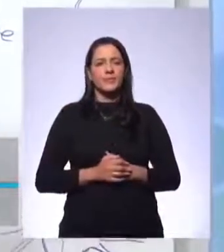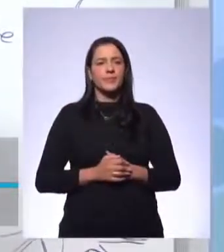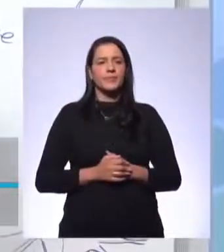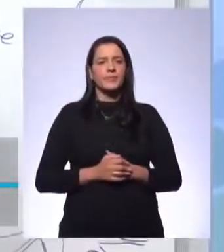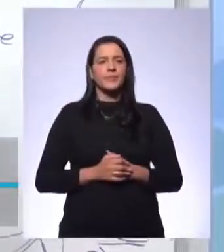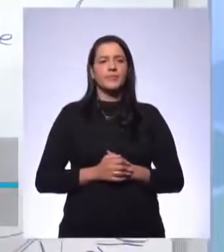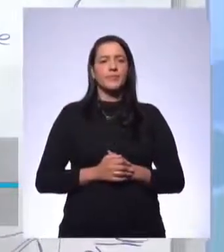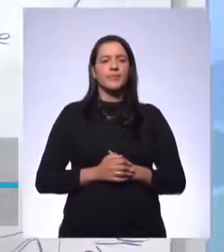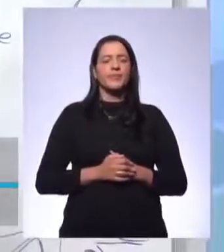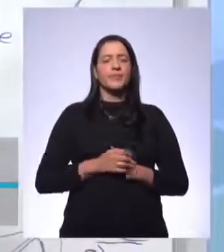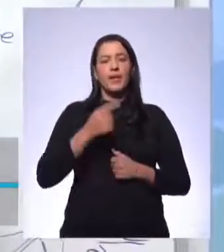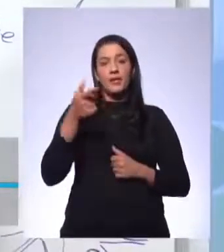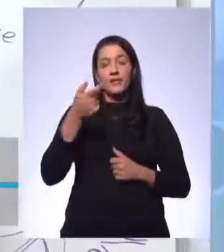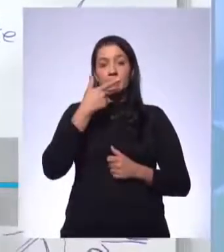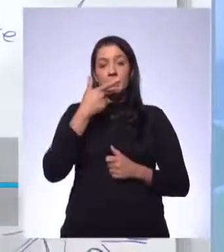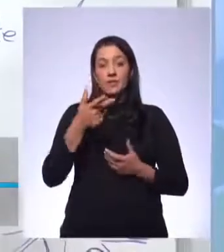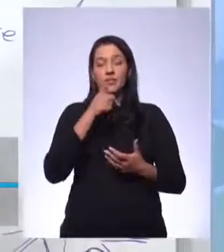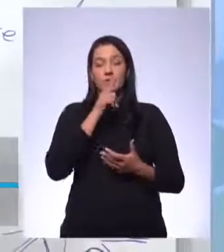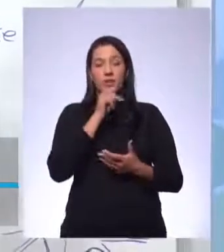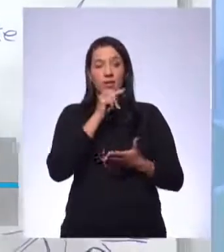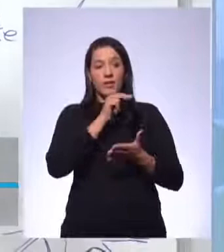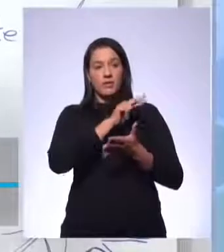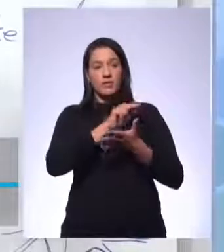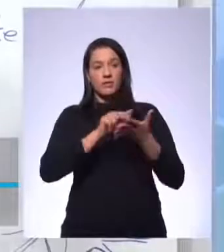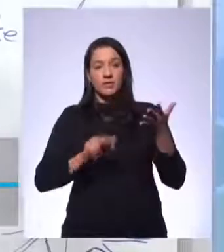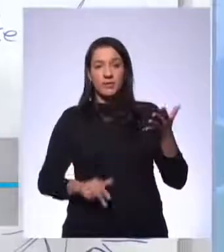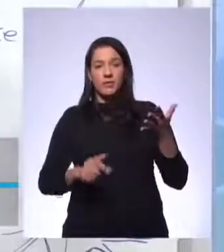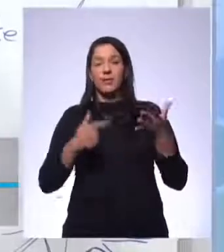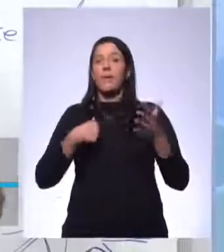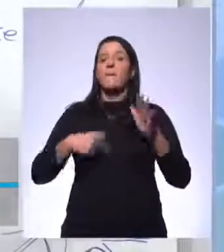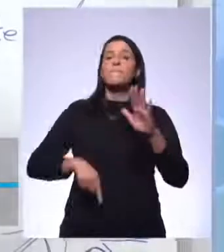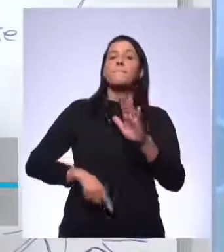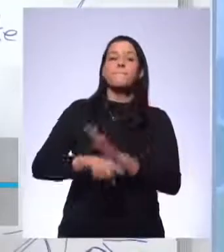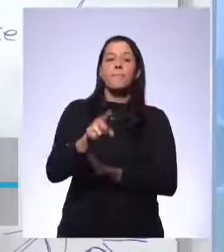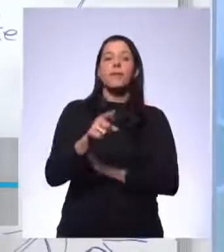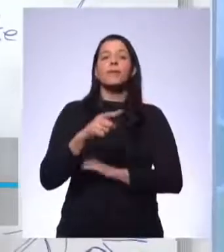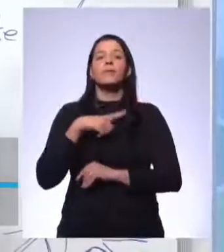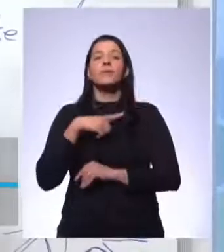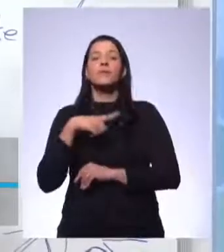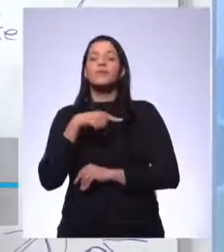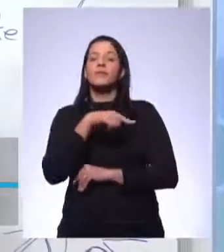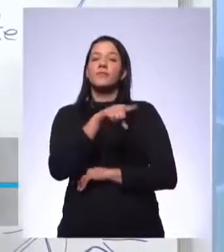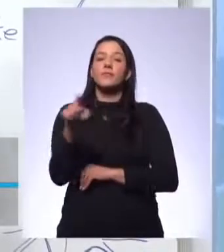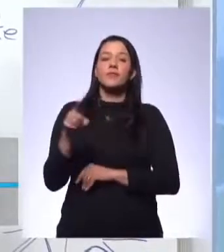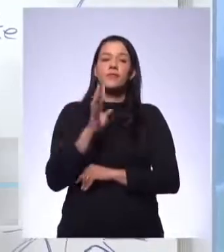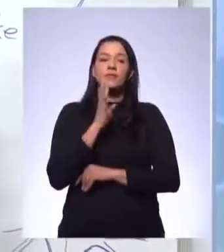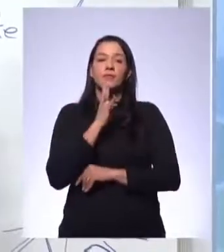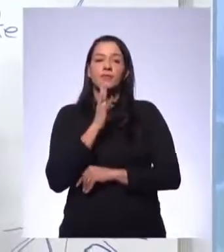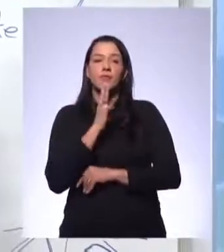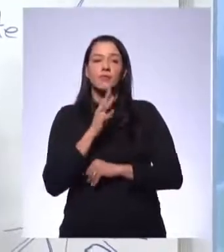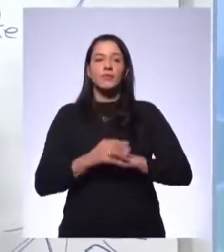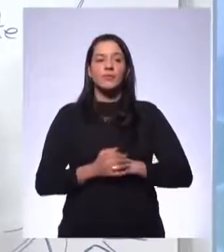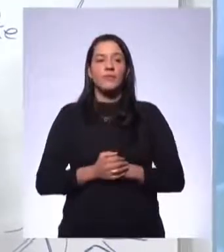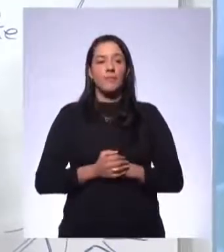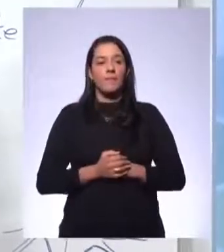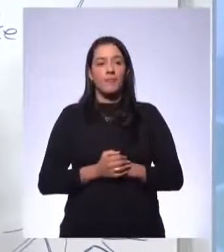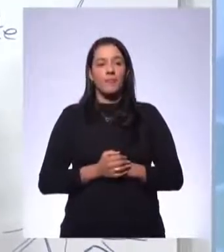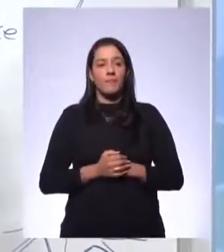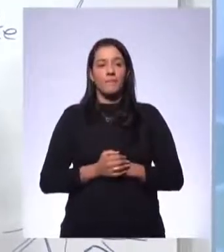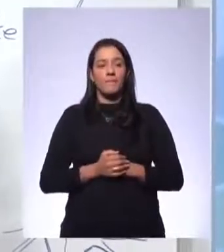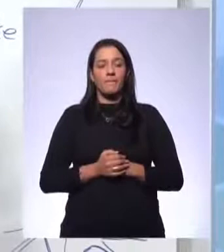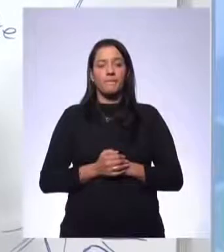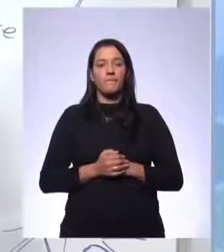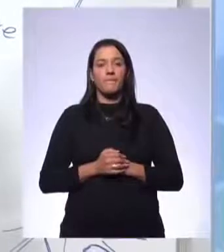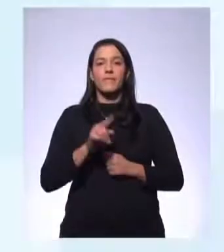dessas propriedades da água me lembrou de te perguntar se você conhece, mostra aí para nós o que você conhece